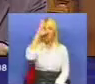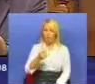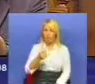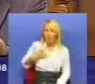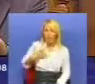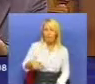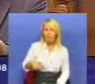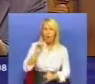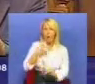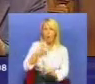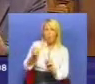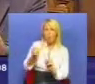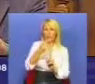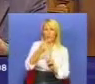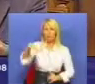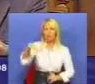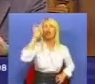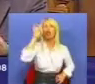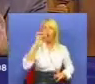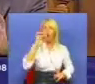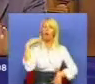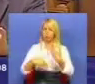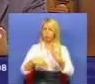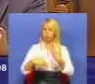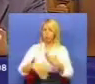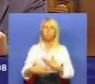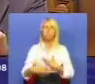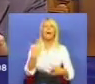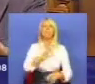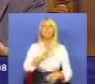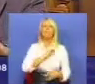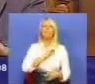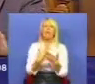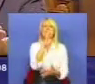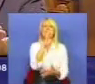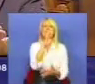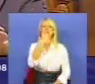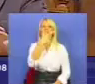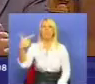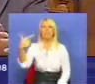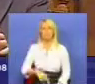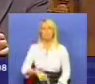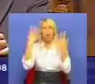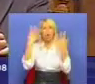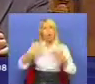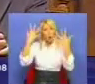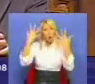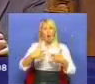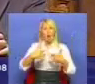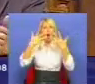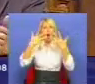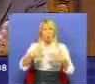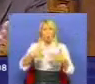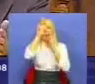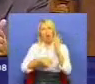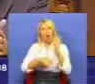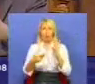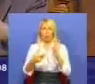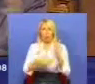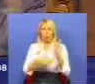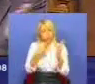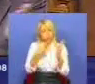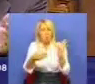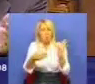em 2008, avançar na privatização dos CTTs. No relatório do Orçamento não se refere a isso. Em